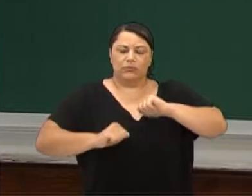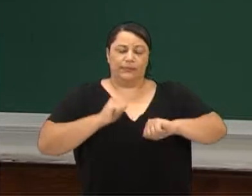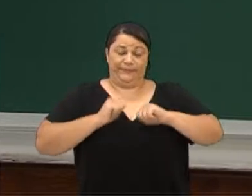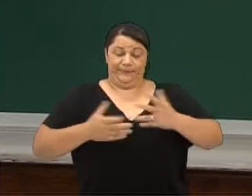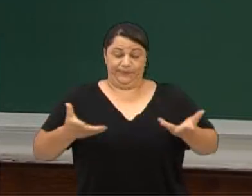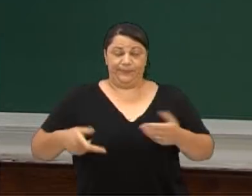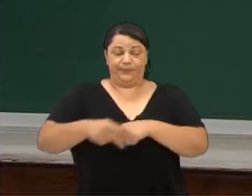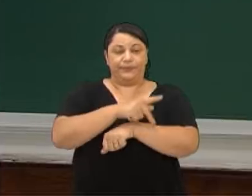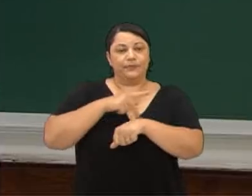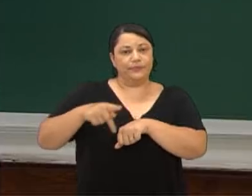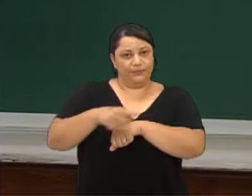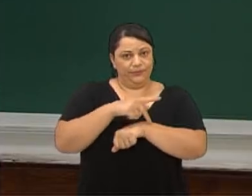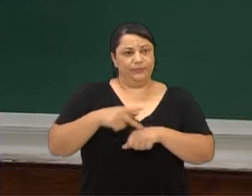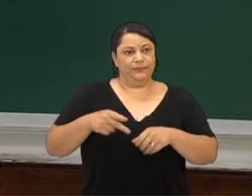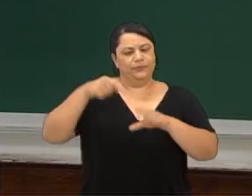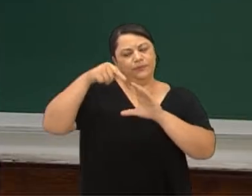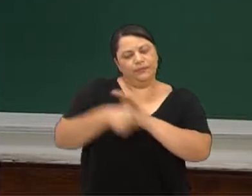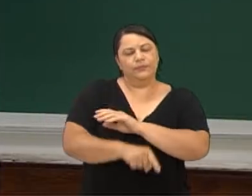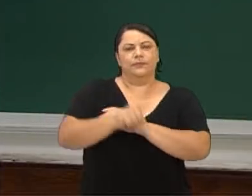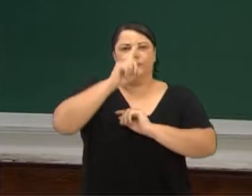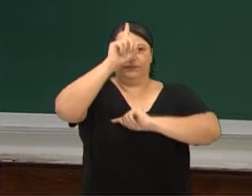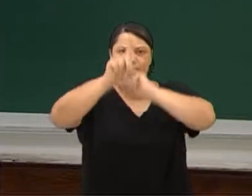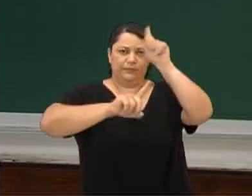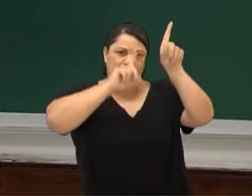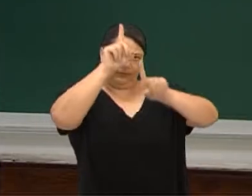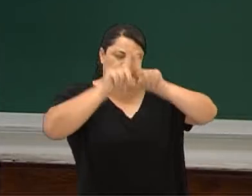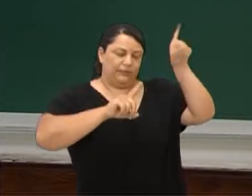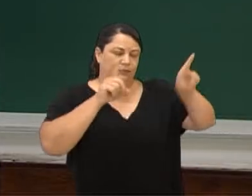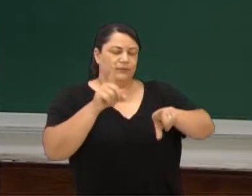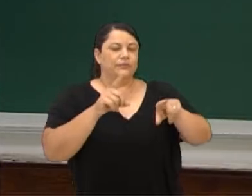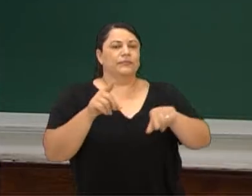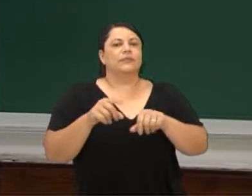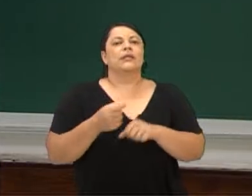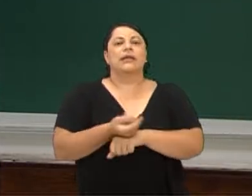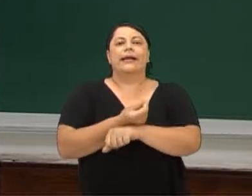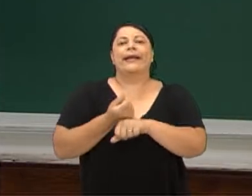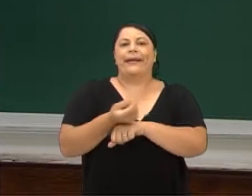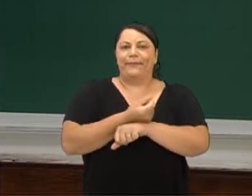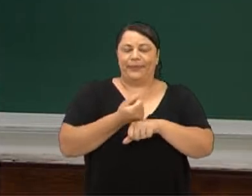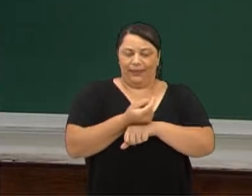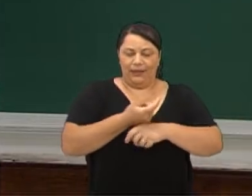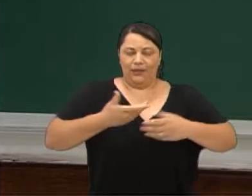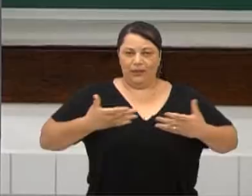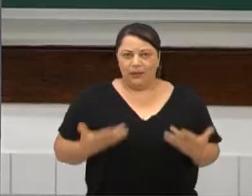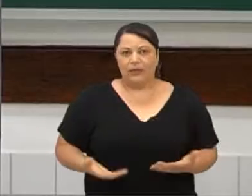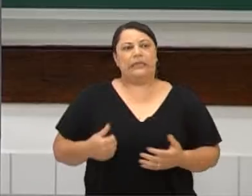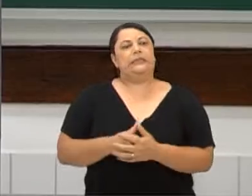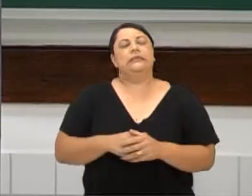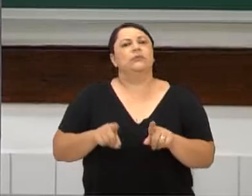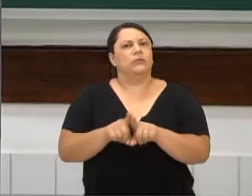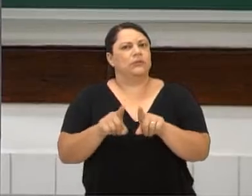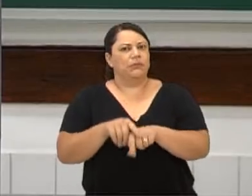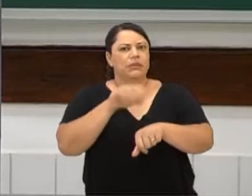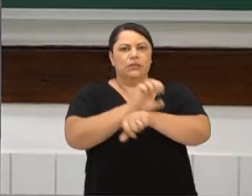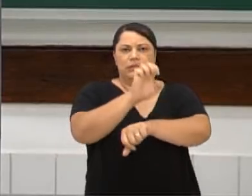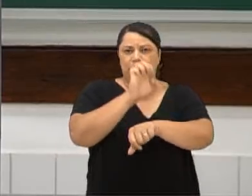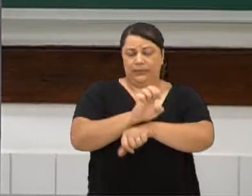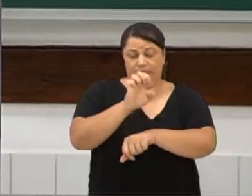países. Então vamos aprofundar essa ideia aqui de capitalismo monopolista e de estado